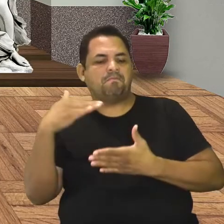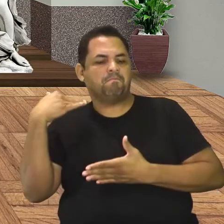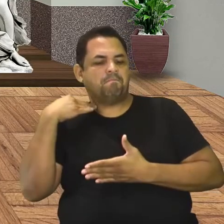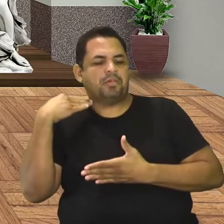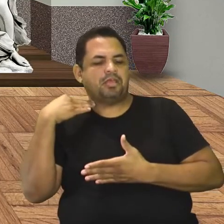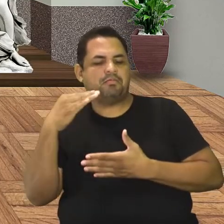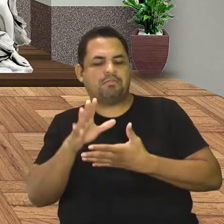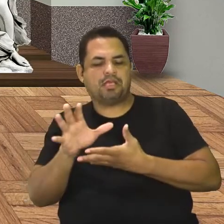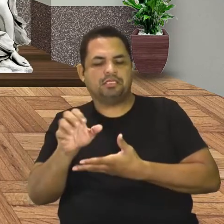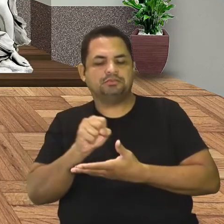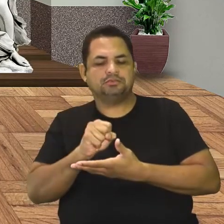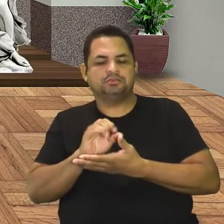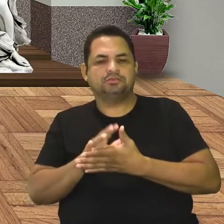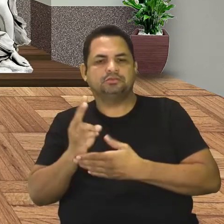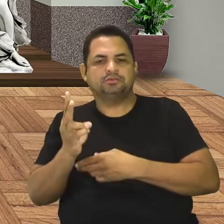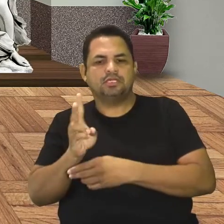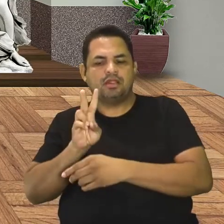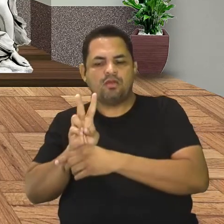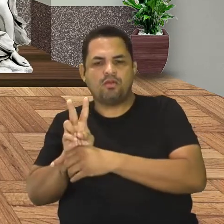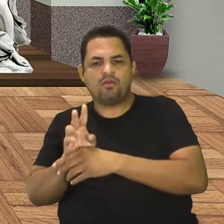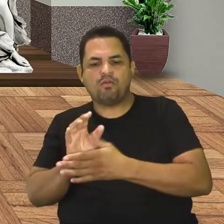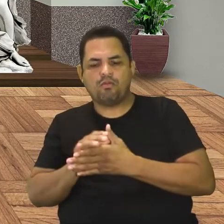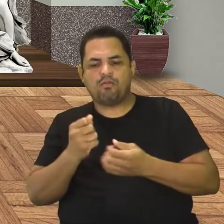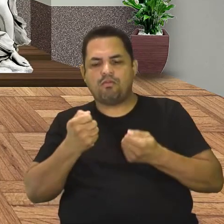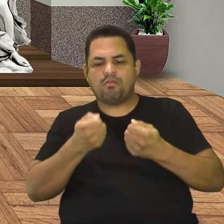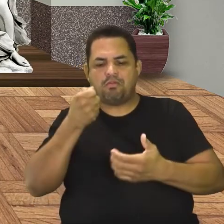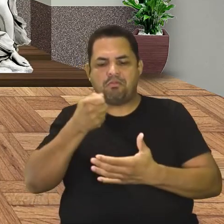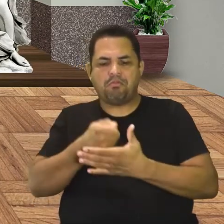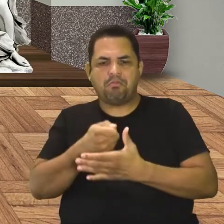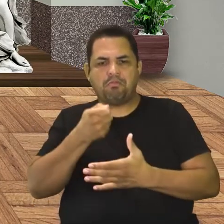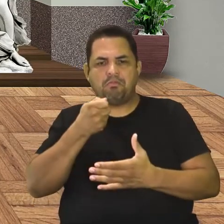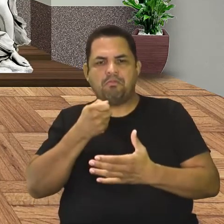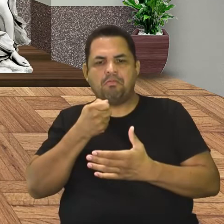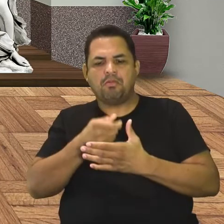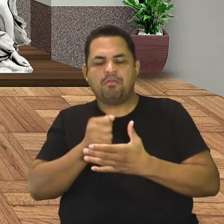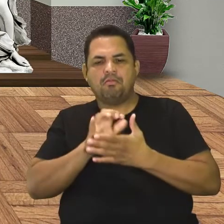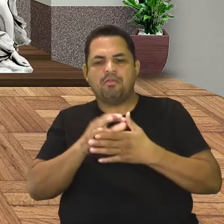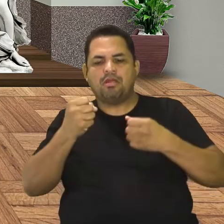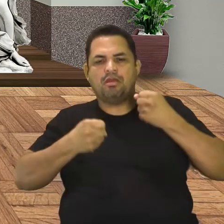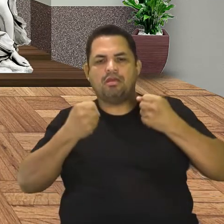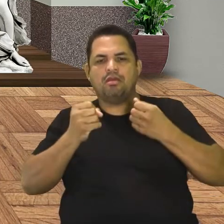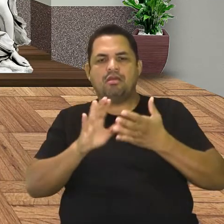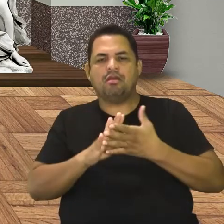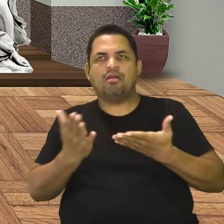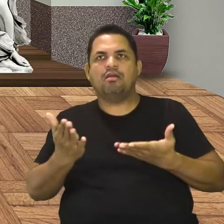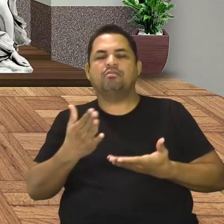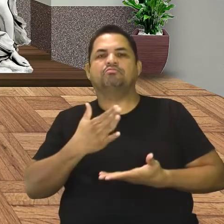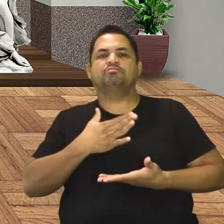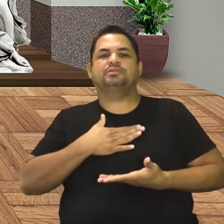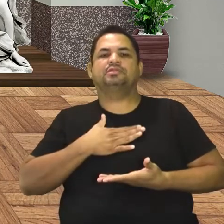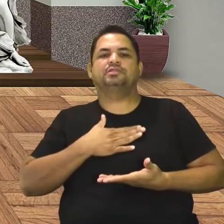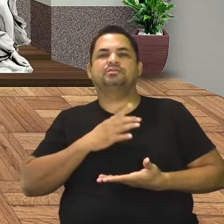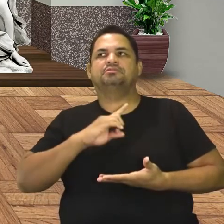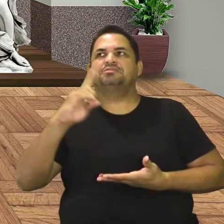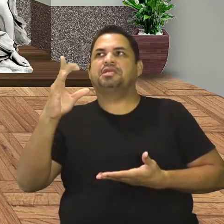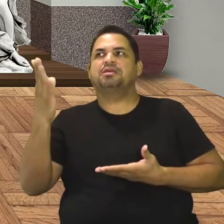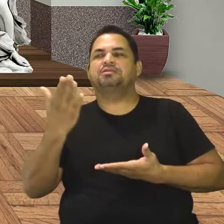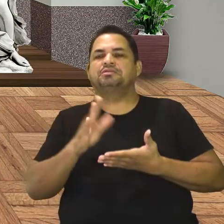dinheiro emprestado no banco, comprasse um carro. Olha o milagre de Deus, me deu esse carro.